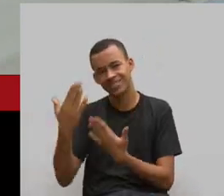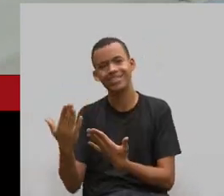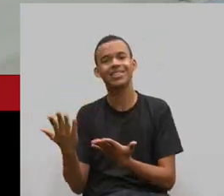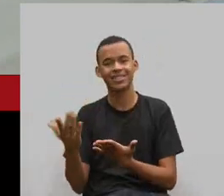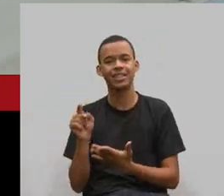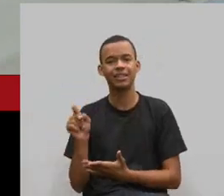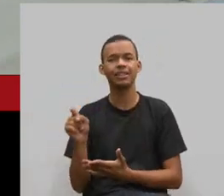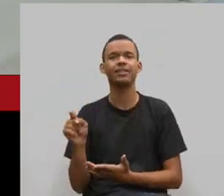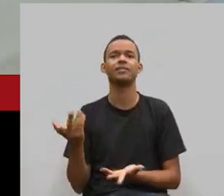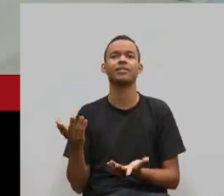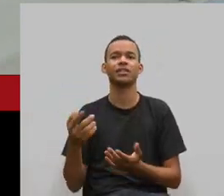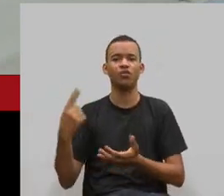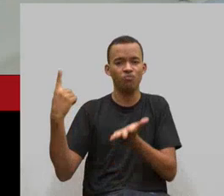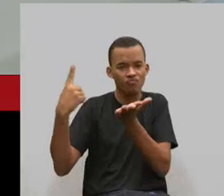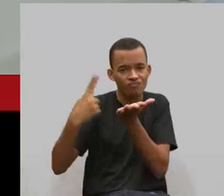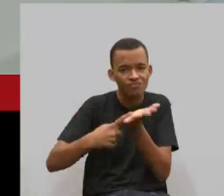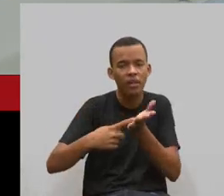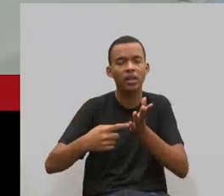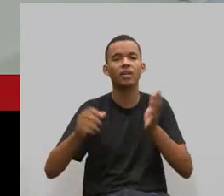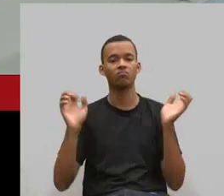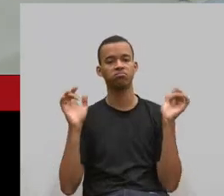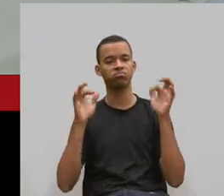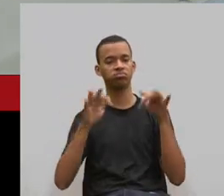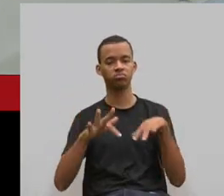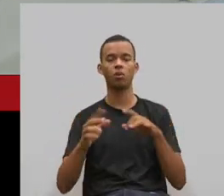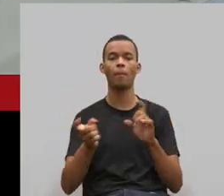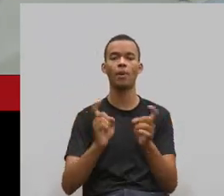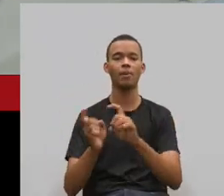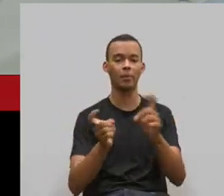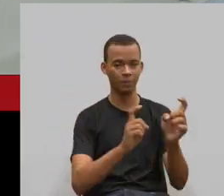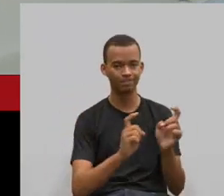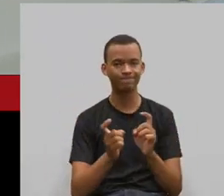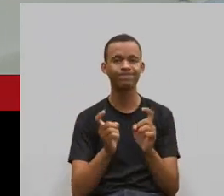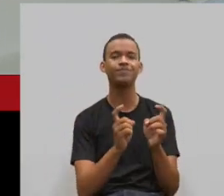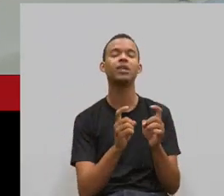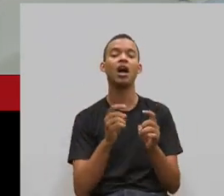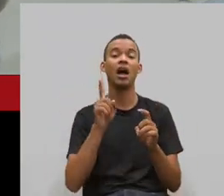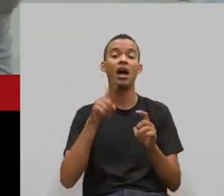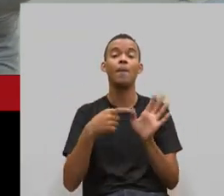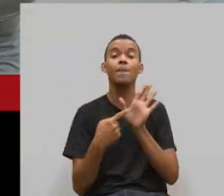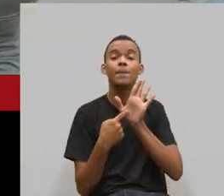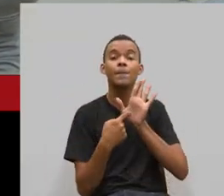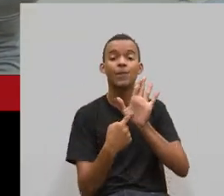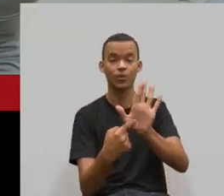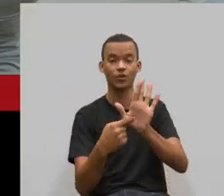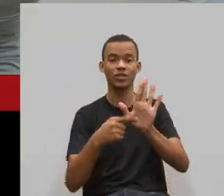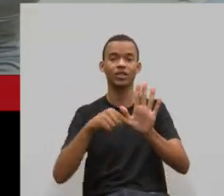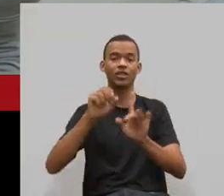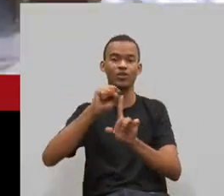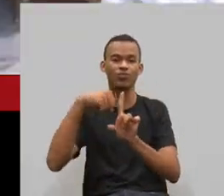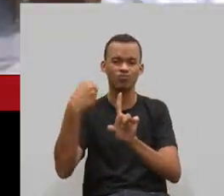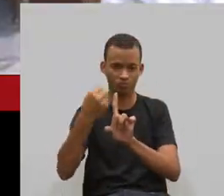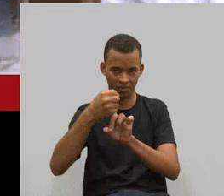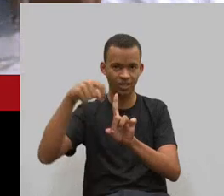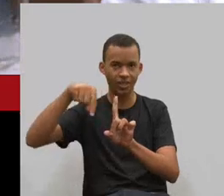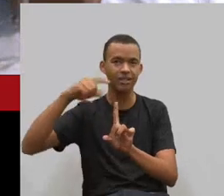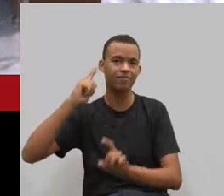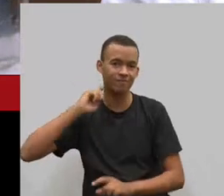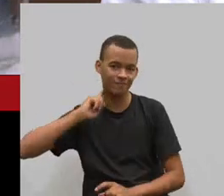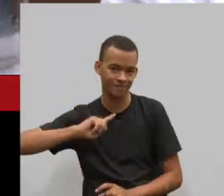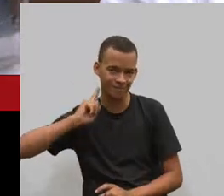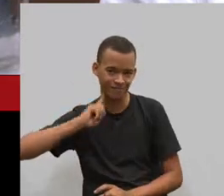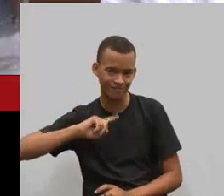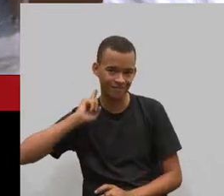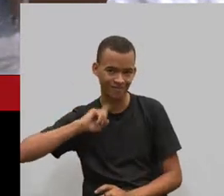agilidade em marcar essa audiência pública que tem como objetivo mostrar para toda a sociedade mineira para todas as pessoas a